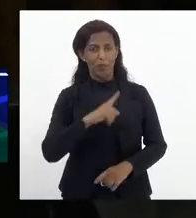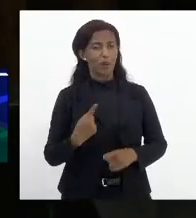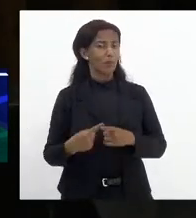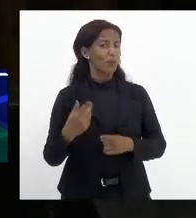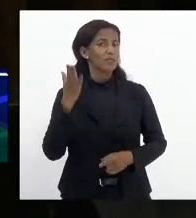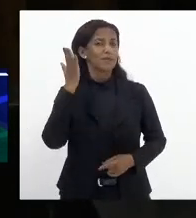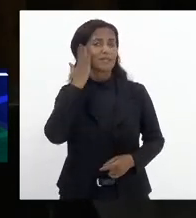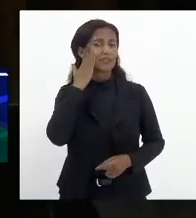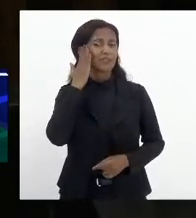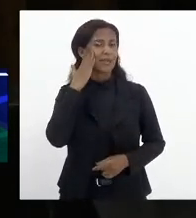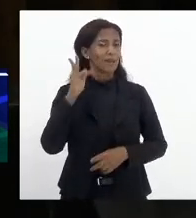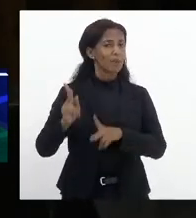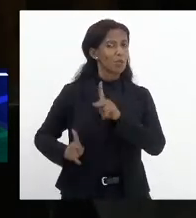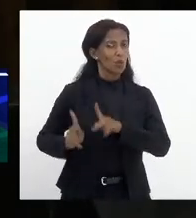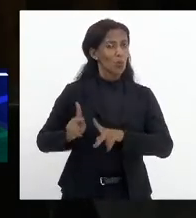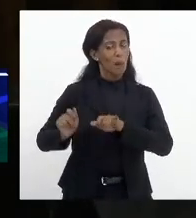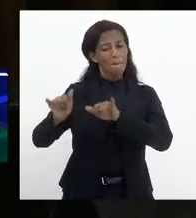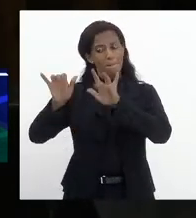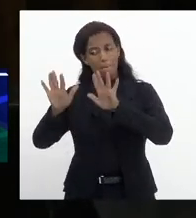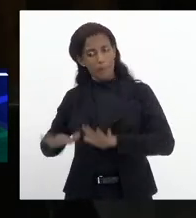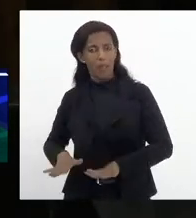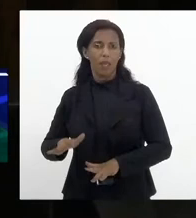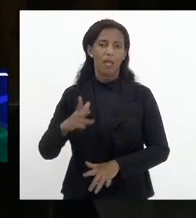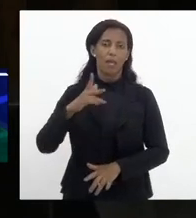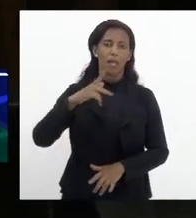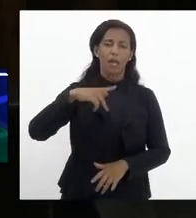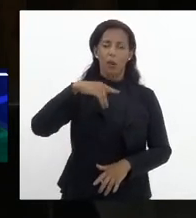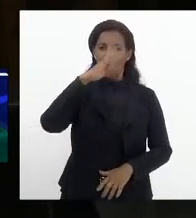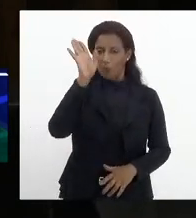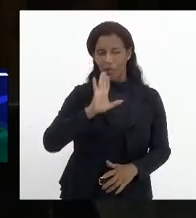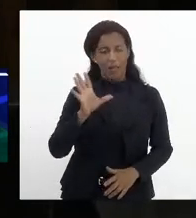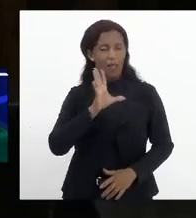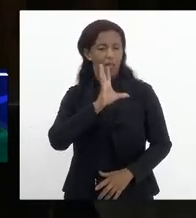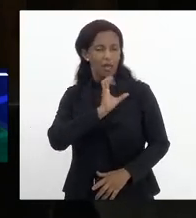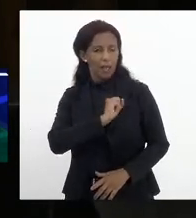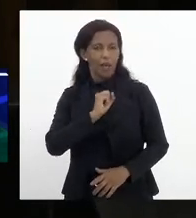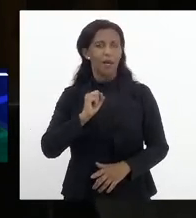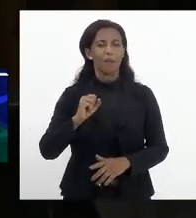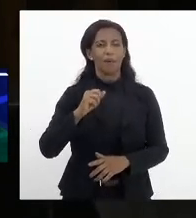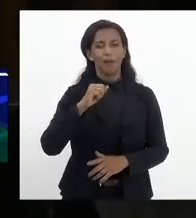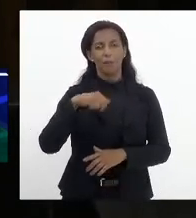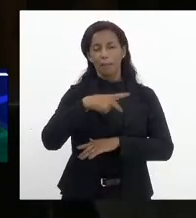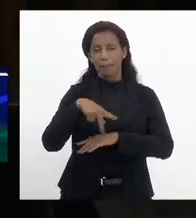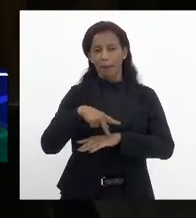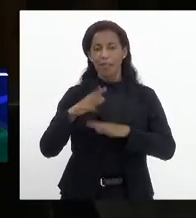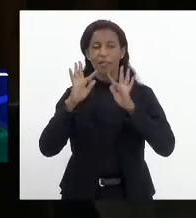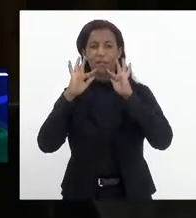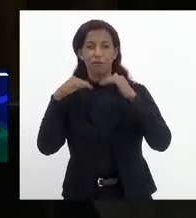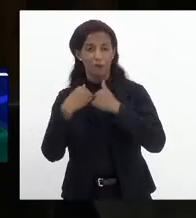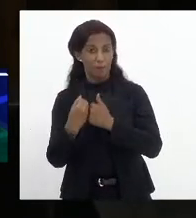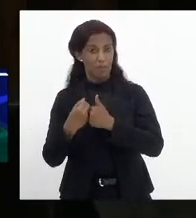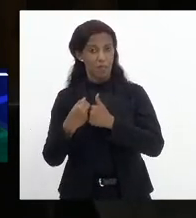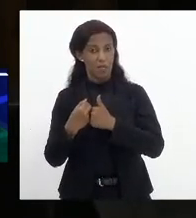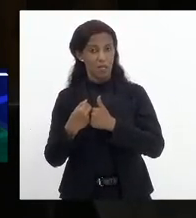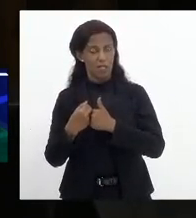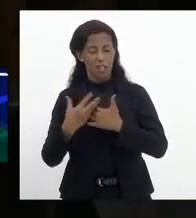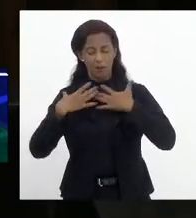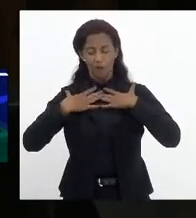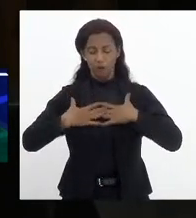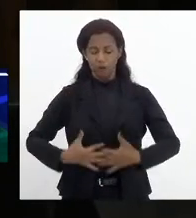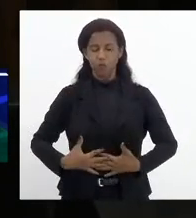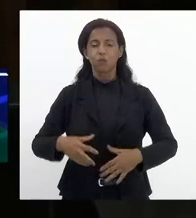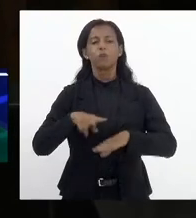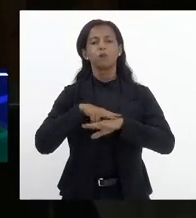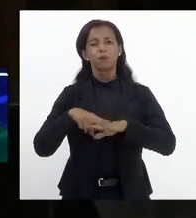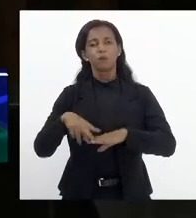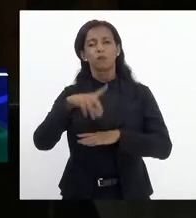que o povo de bem, o brasileiro, aquele que ama o seu país, as instituições, as famílias, se vestem de